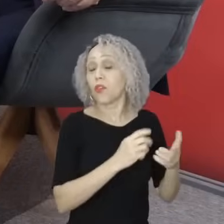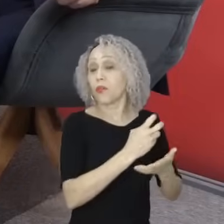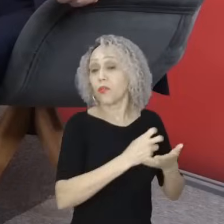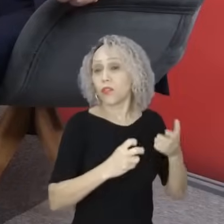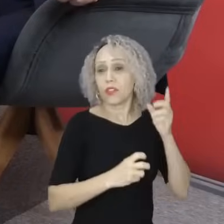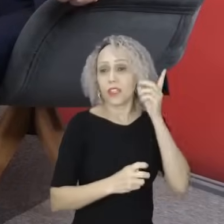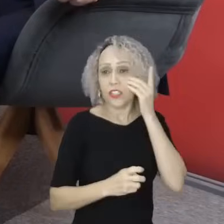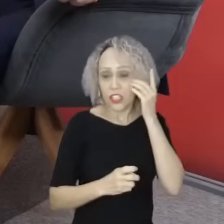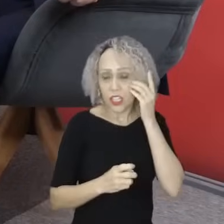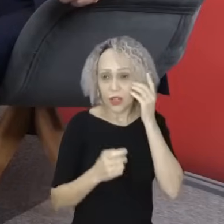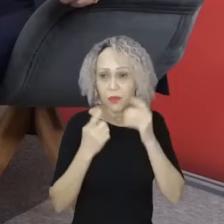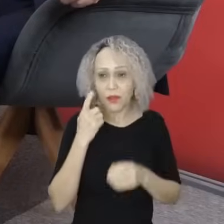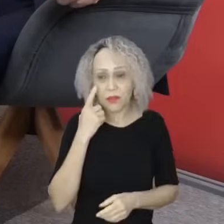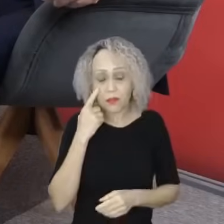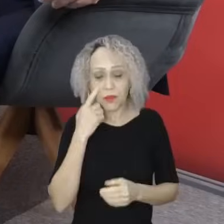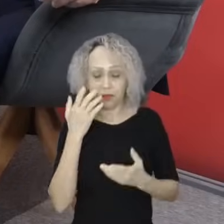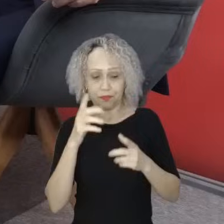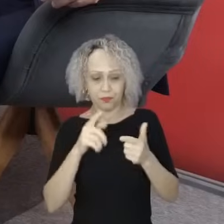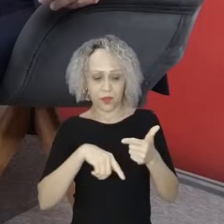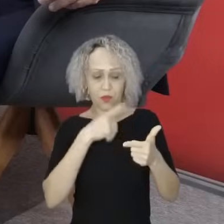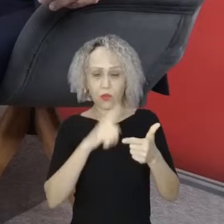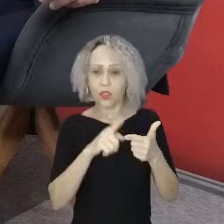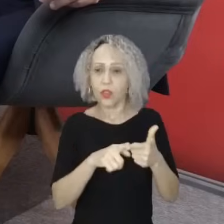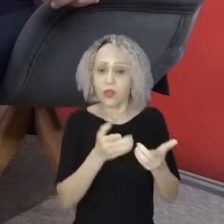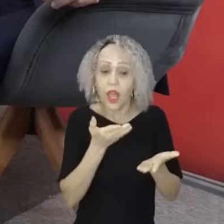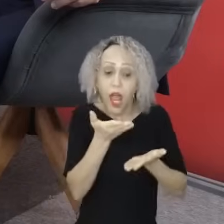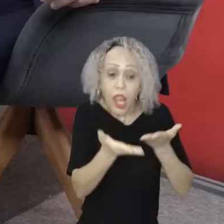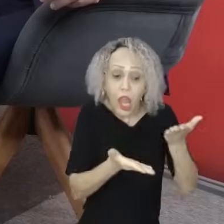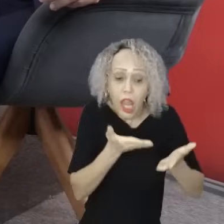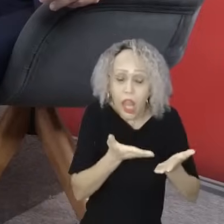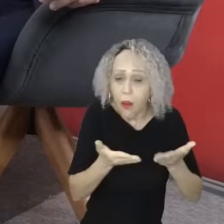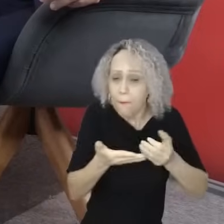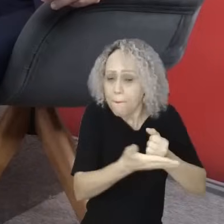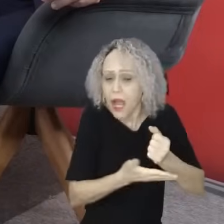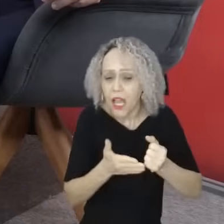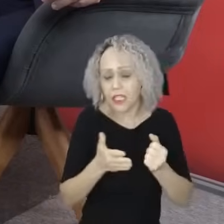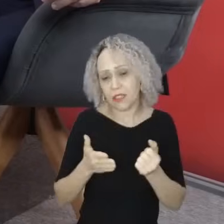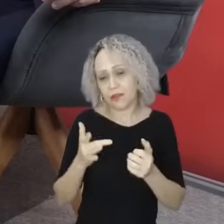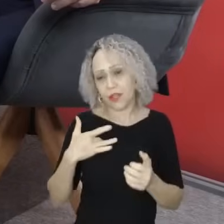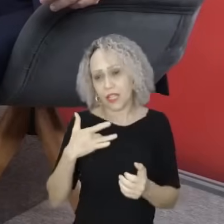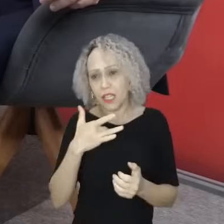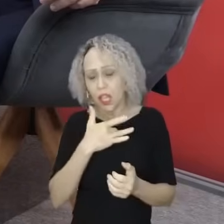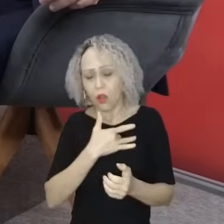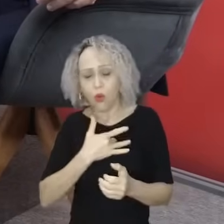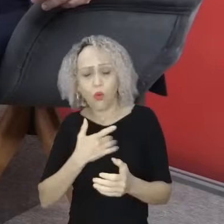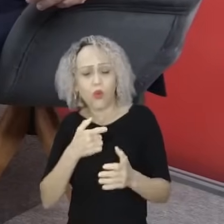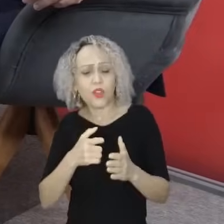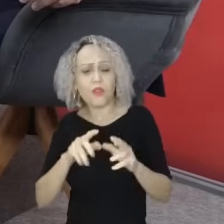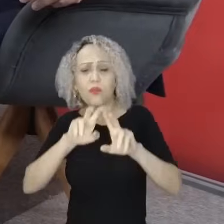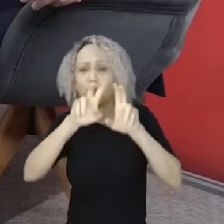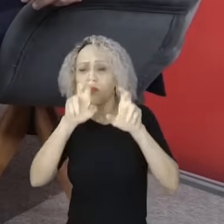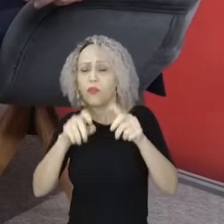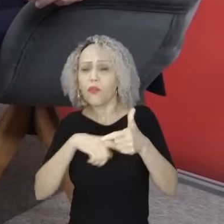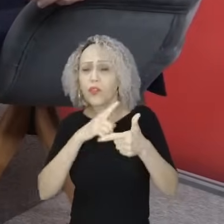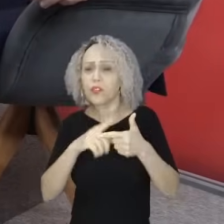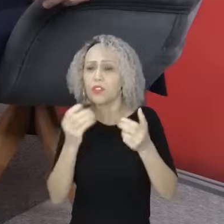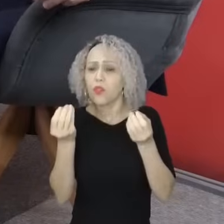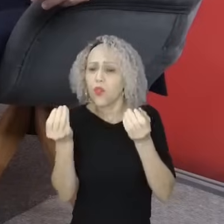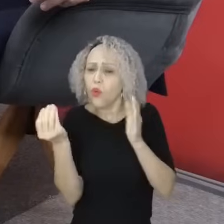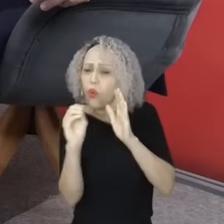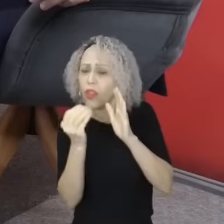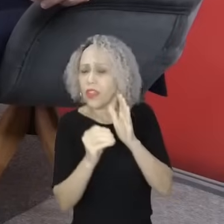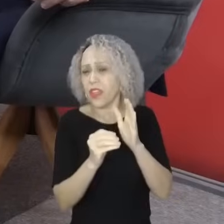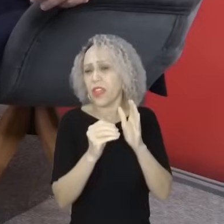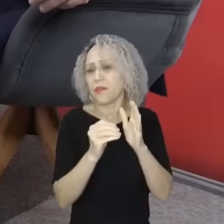lá. Atenção Primária à Saúde foi o segundo programa mais votado na plataforma do Brasil Participativo. E para emprego, o PPA prevê